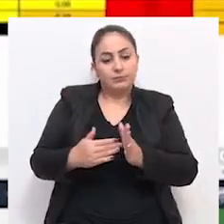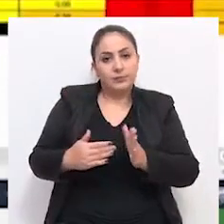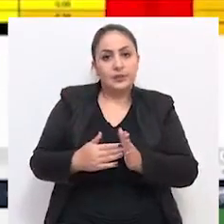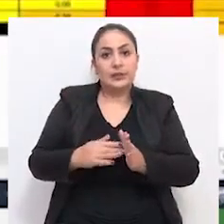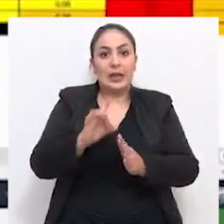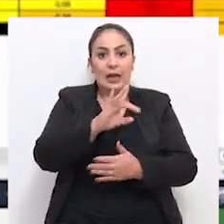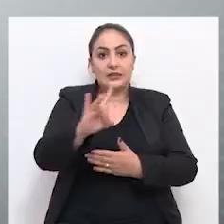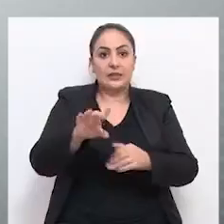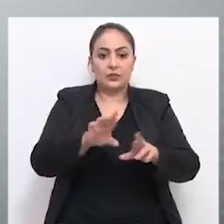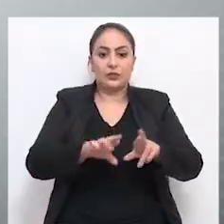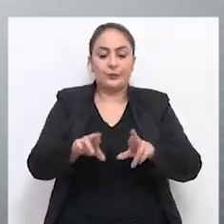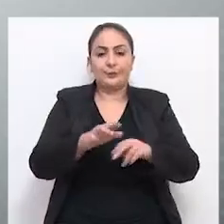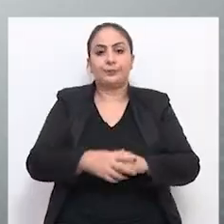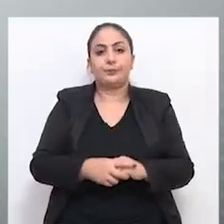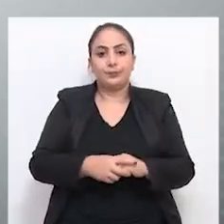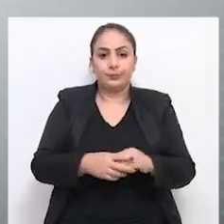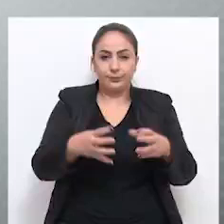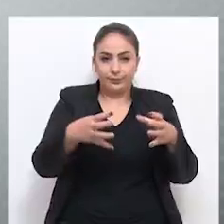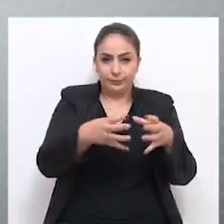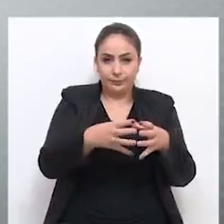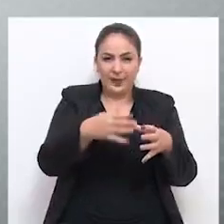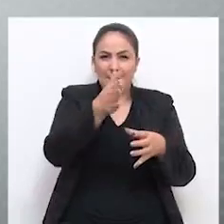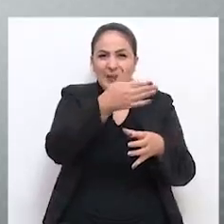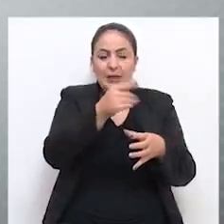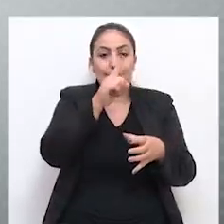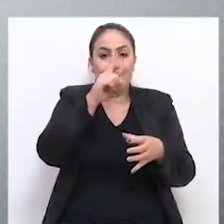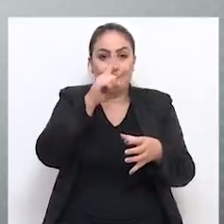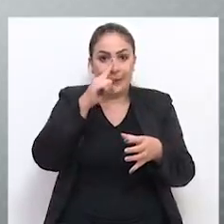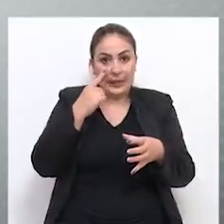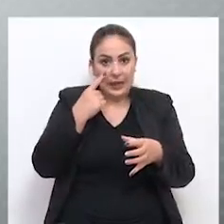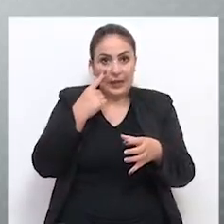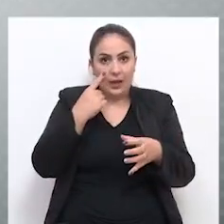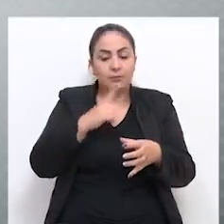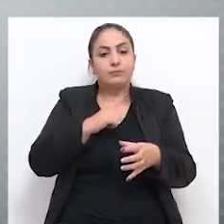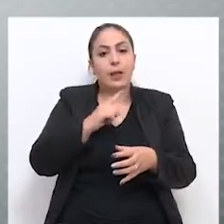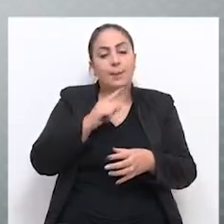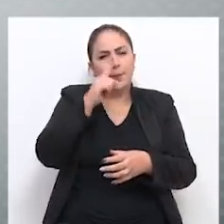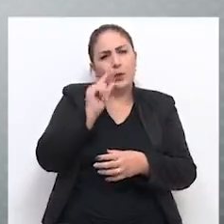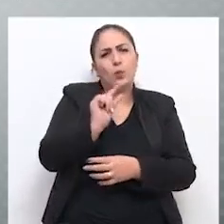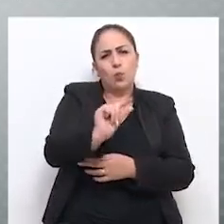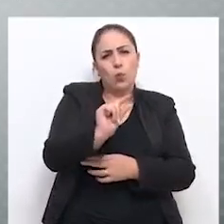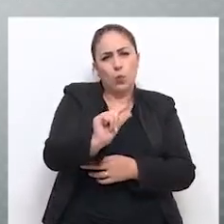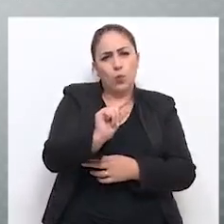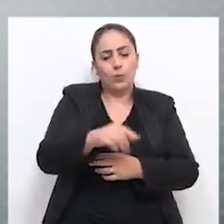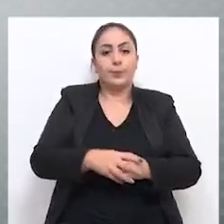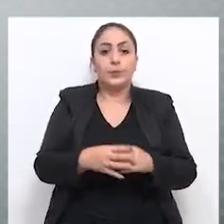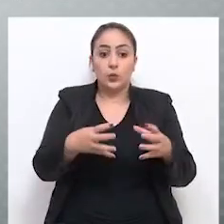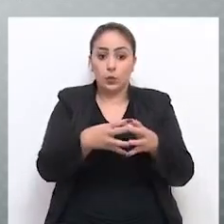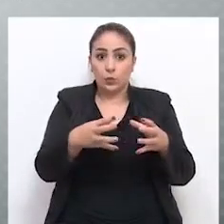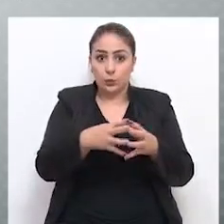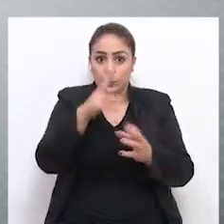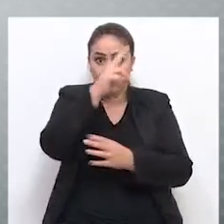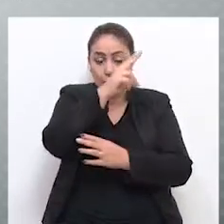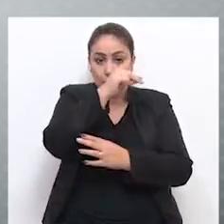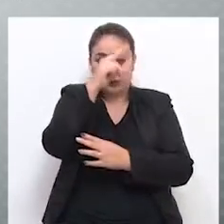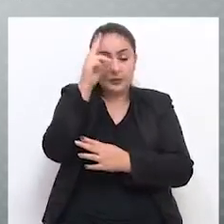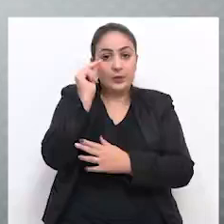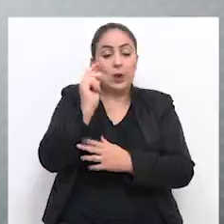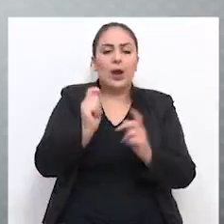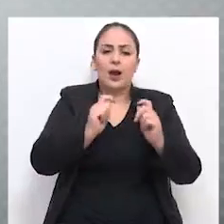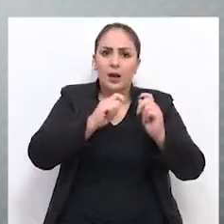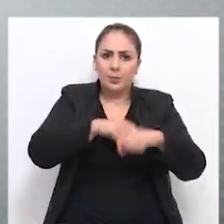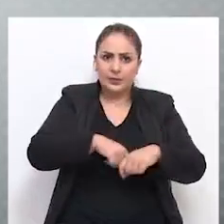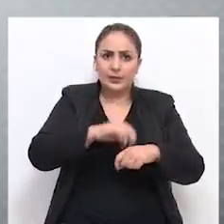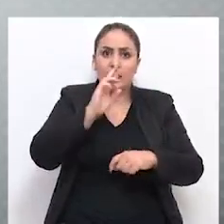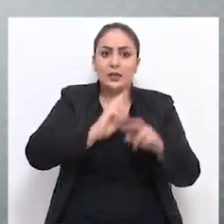com o que se observa em cada região. A bandeira amarela representa risco baixo. Nesse conjunto de municípios,